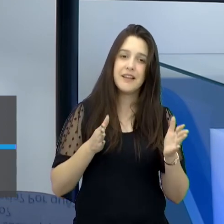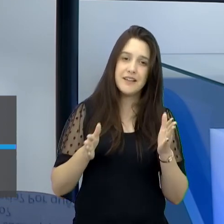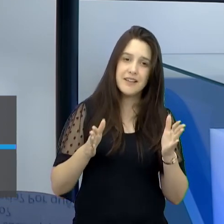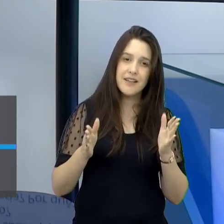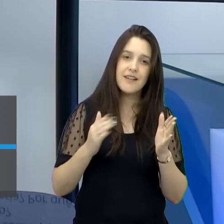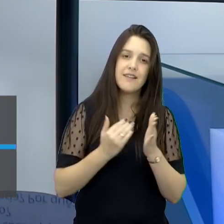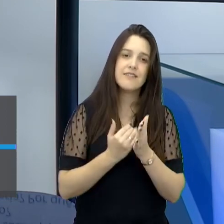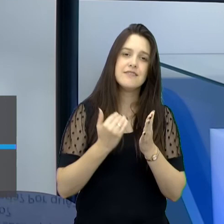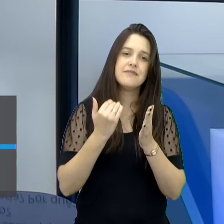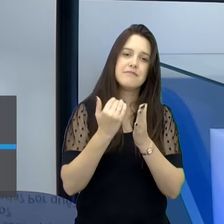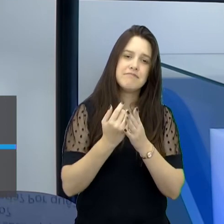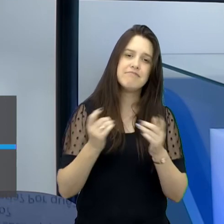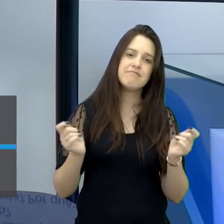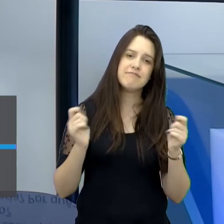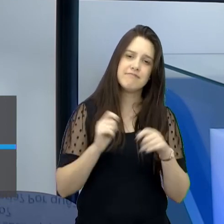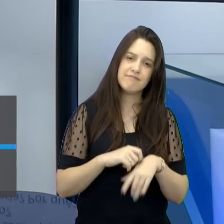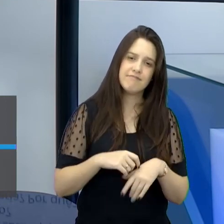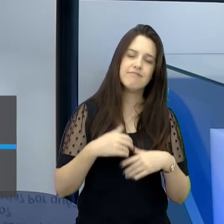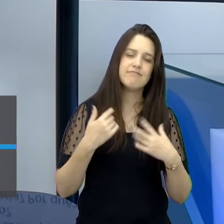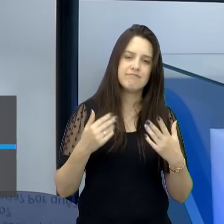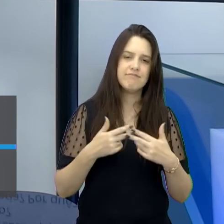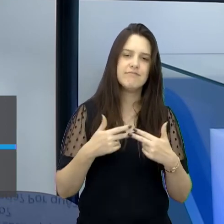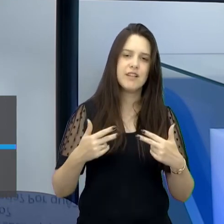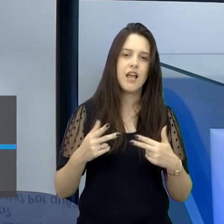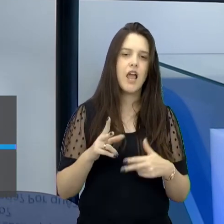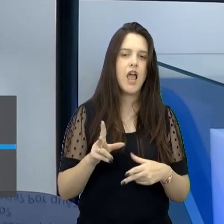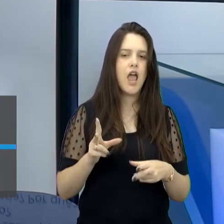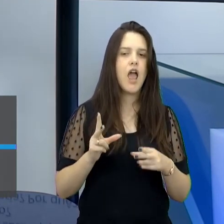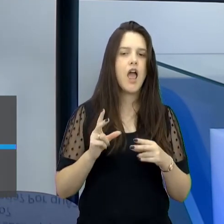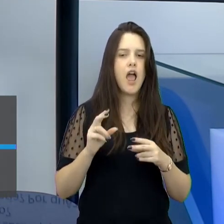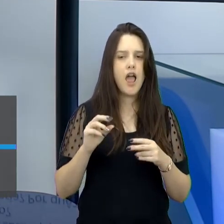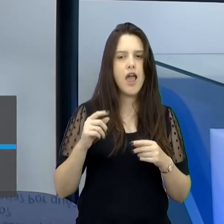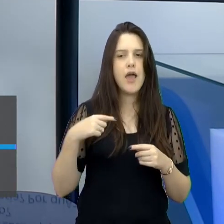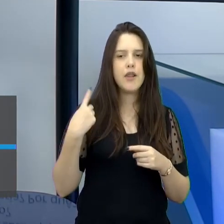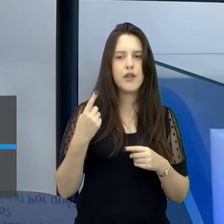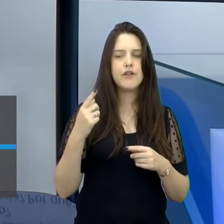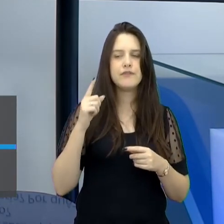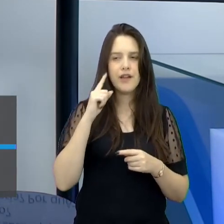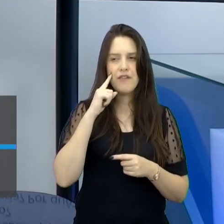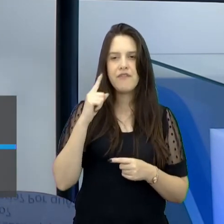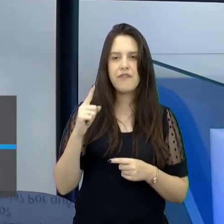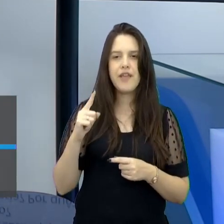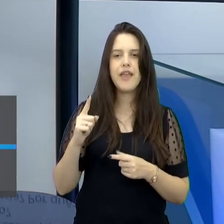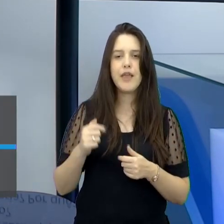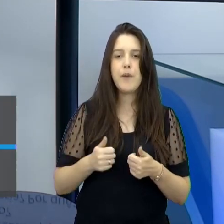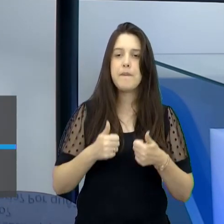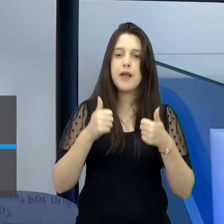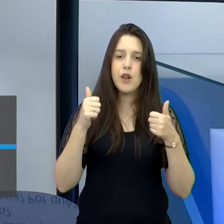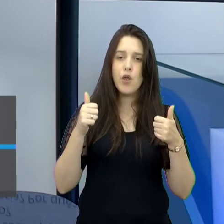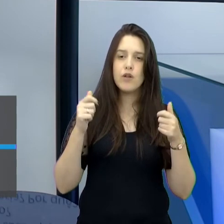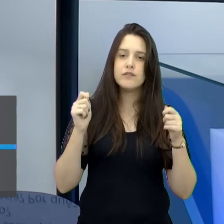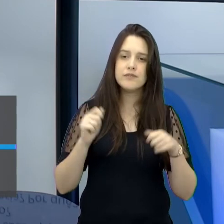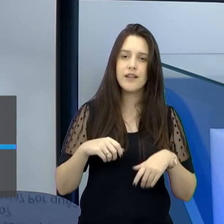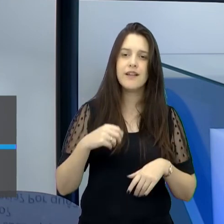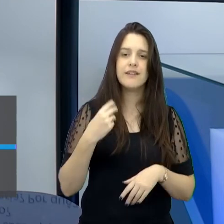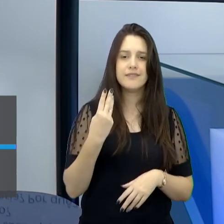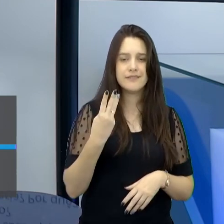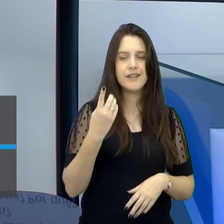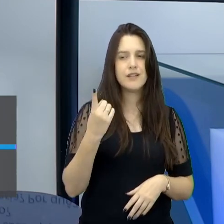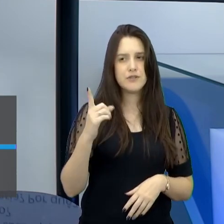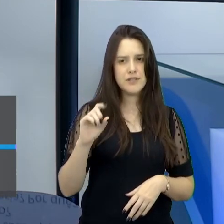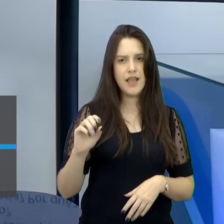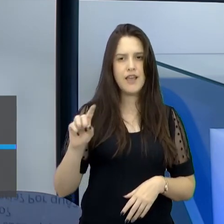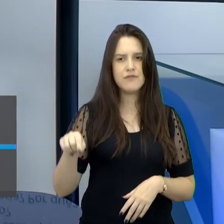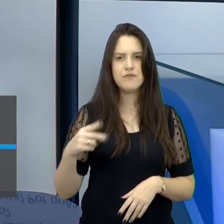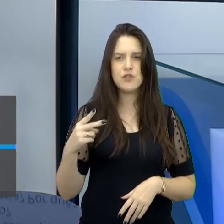mais uma necessidade que um desejo, é óbvio que a gente vai encarar aí uma dívida. Se a gente não tem esses 310 para fazer pela